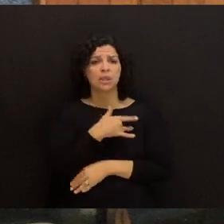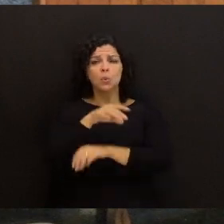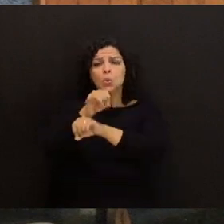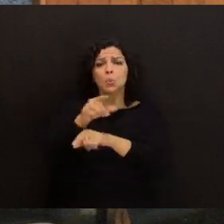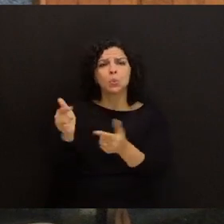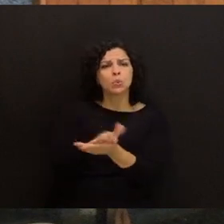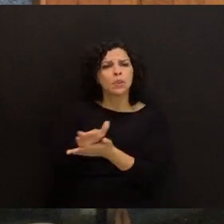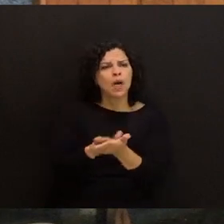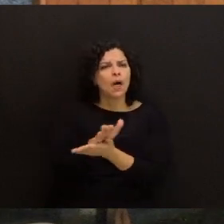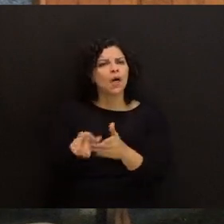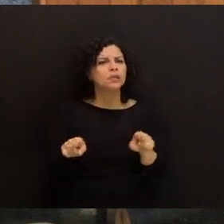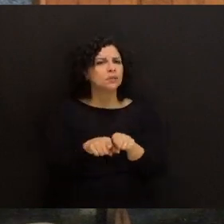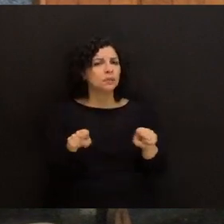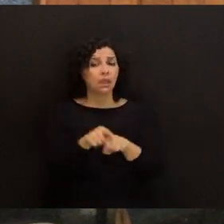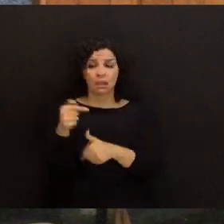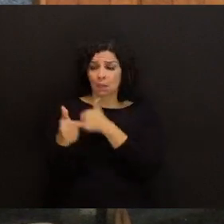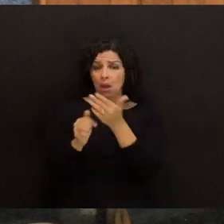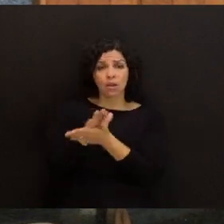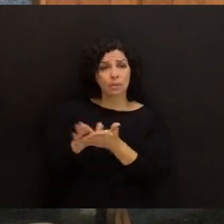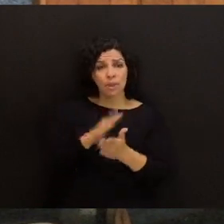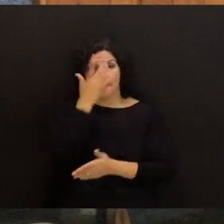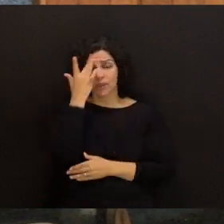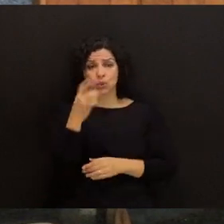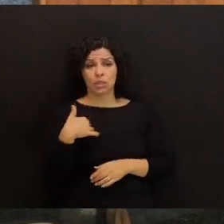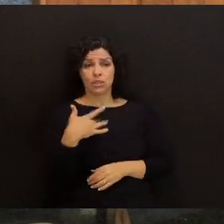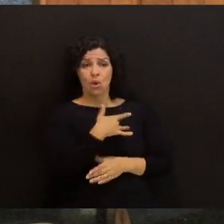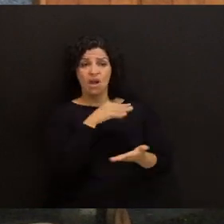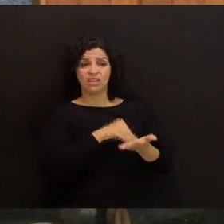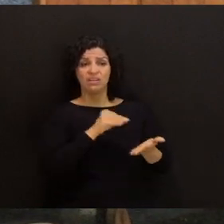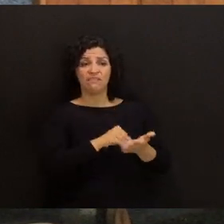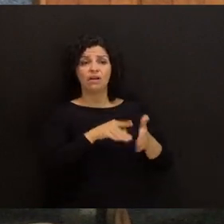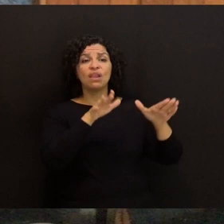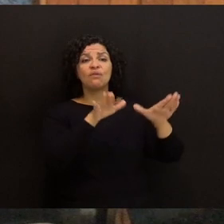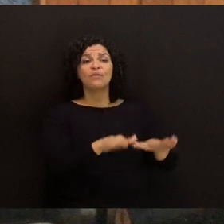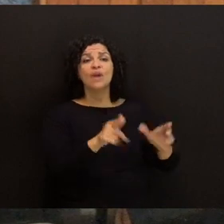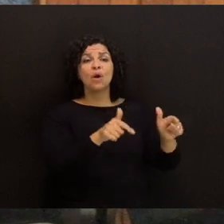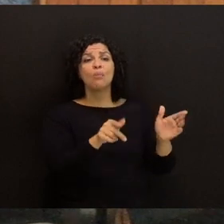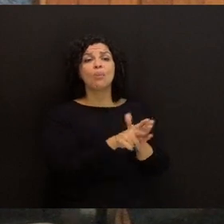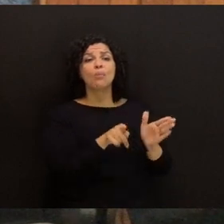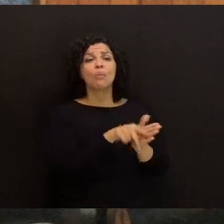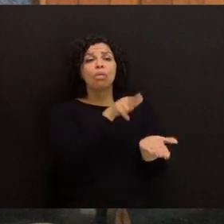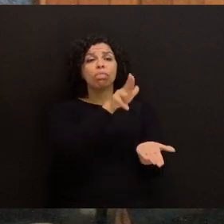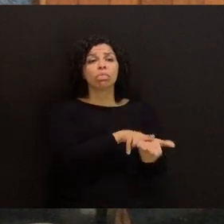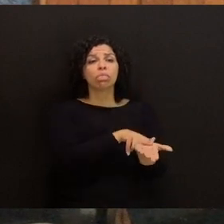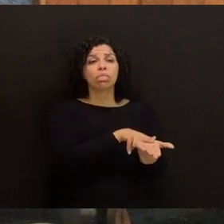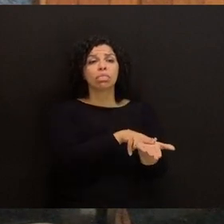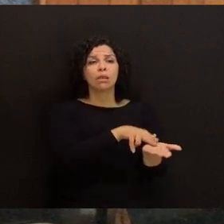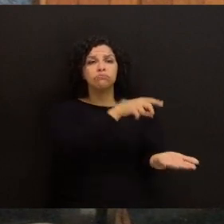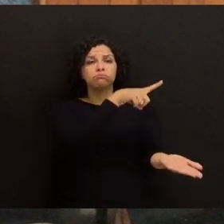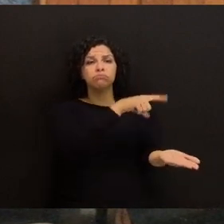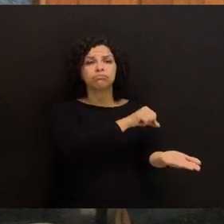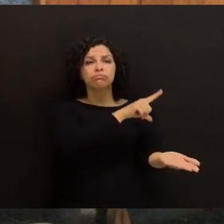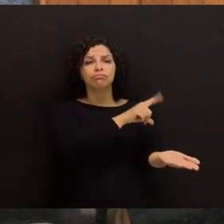sem saúde não tem trabalho porque ninguém faz nada fica alojado dentro de uma cama